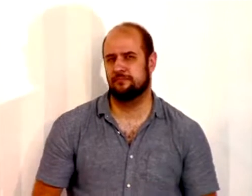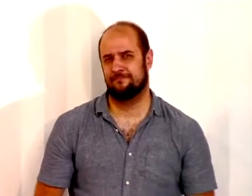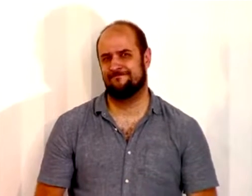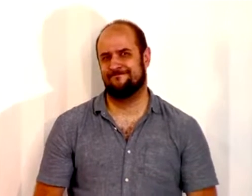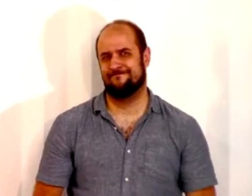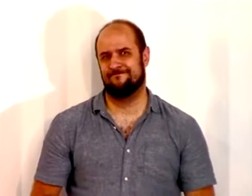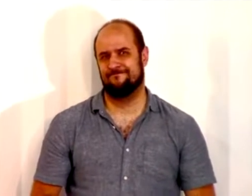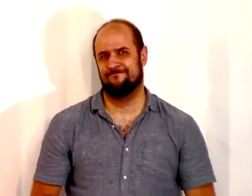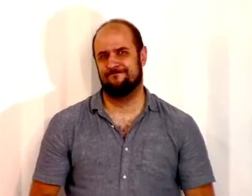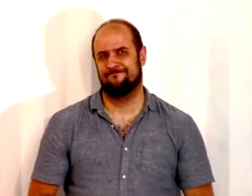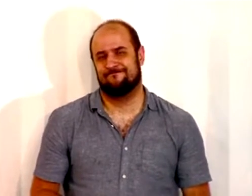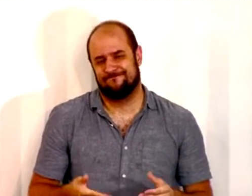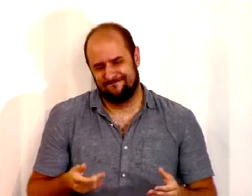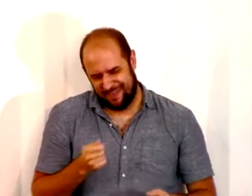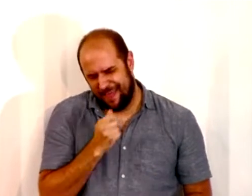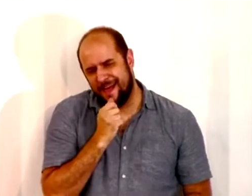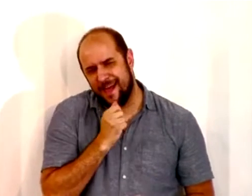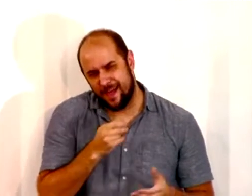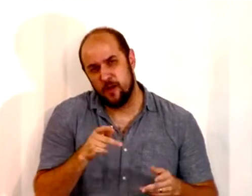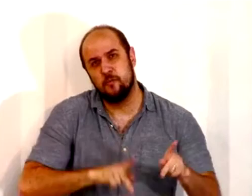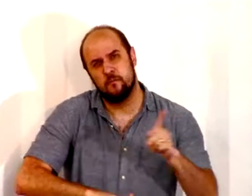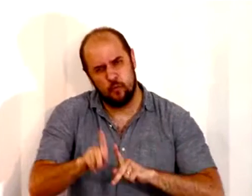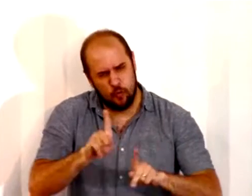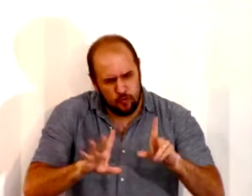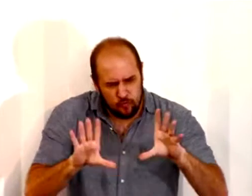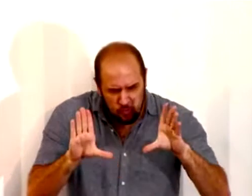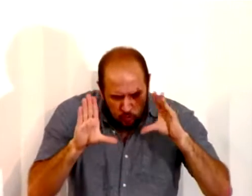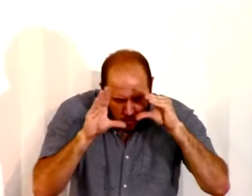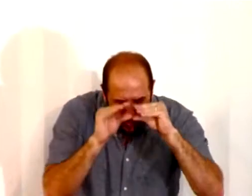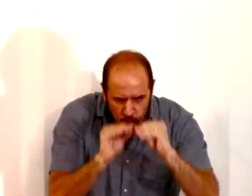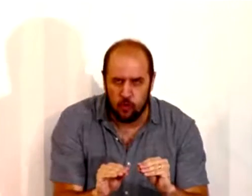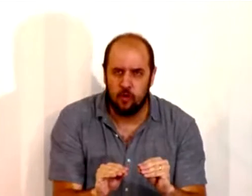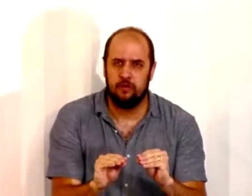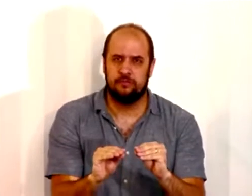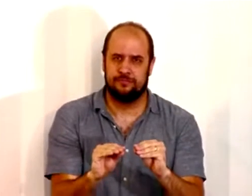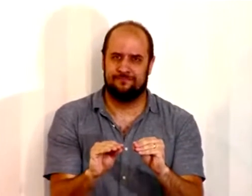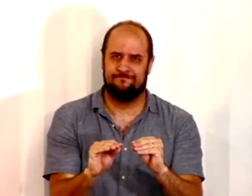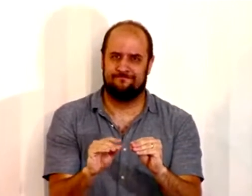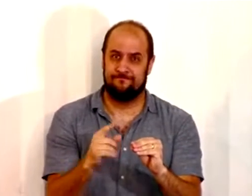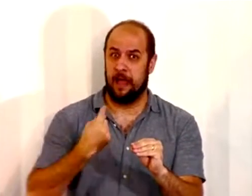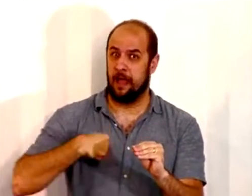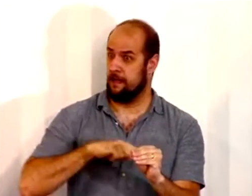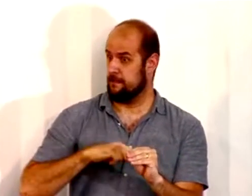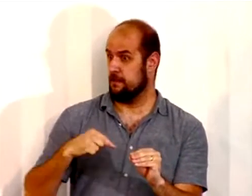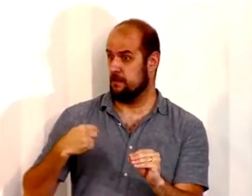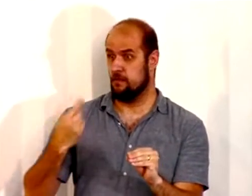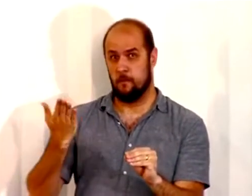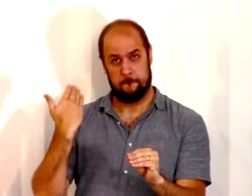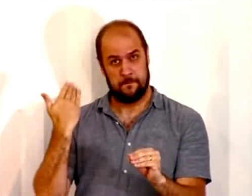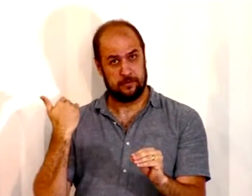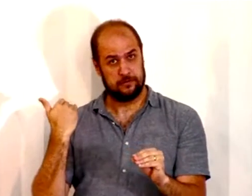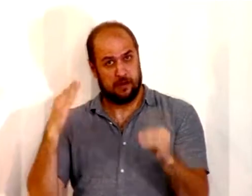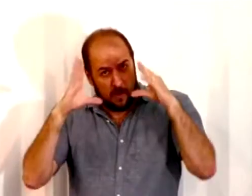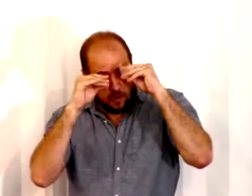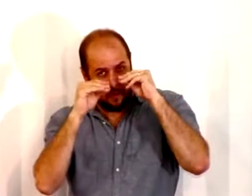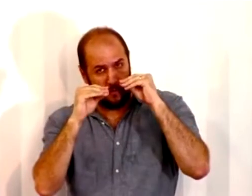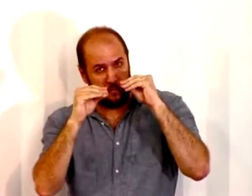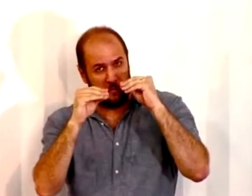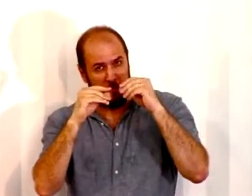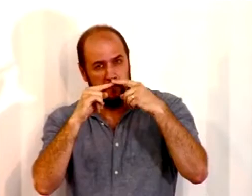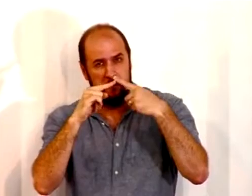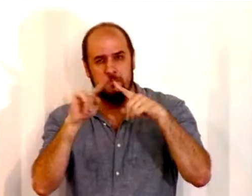O povo anda em trevas. Mas nós, que outrora estávamos nas trevas, nós fomos alcançados por